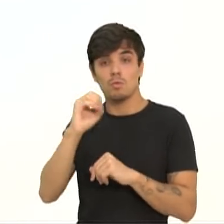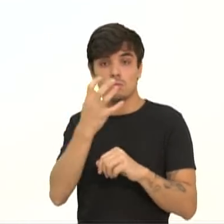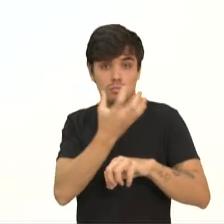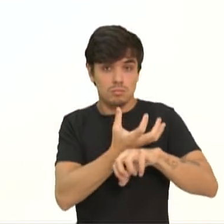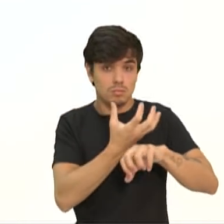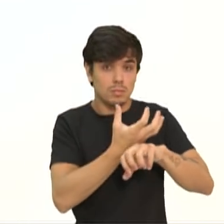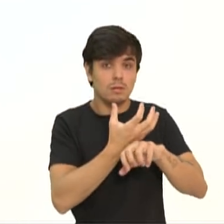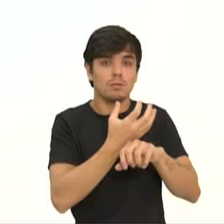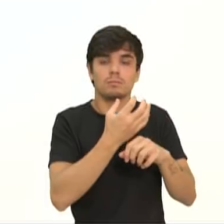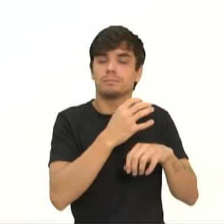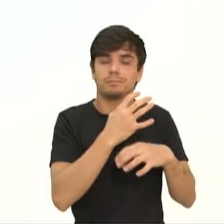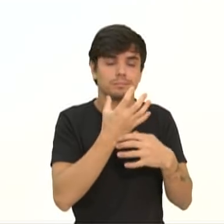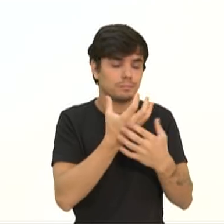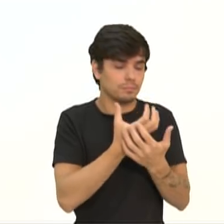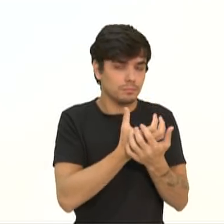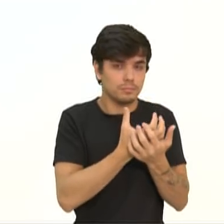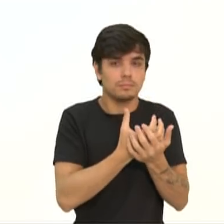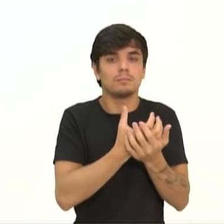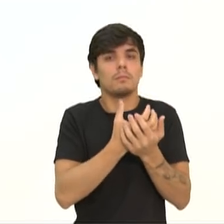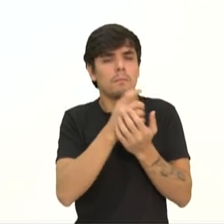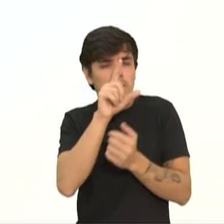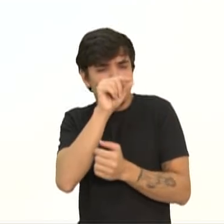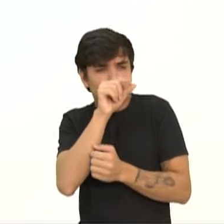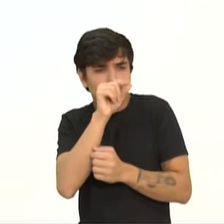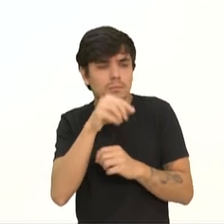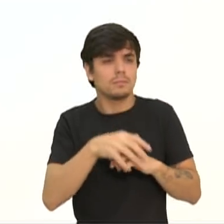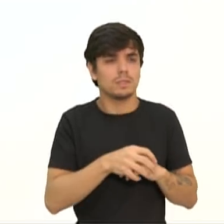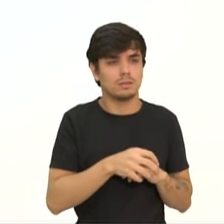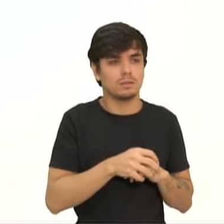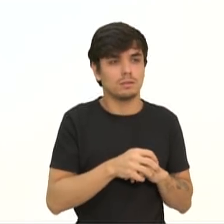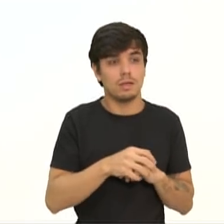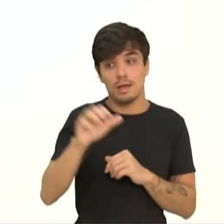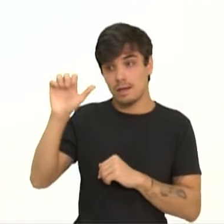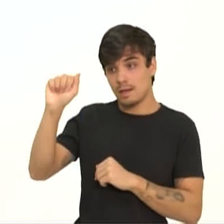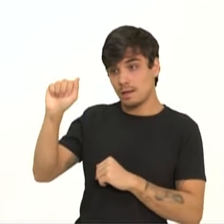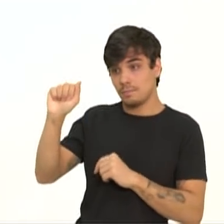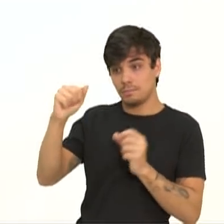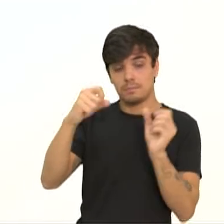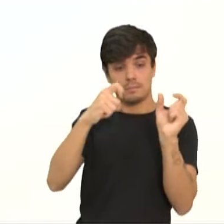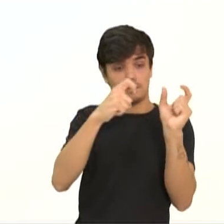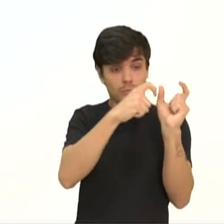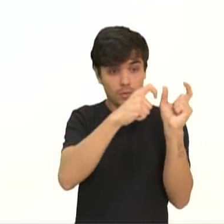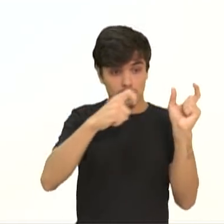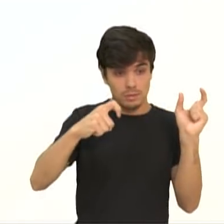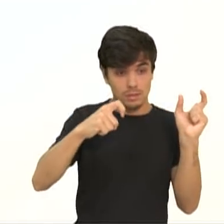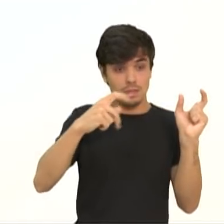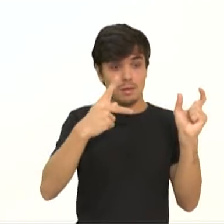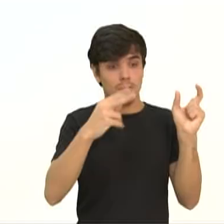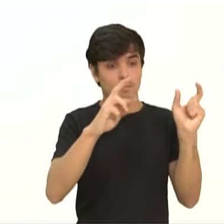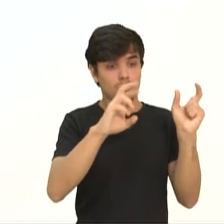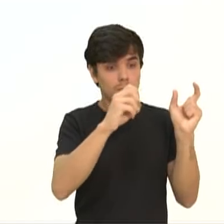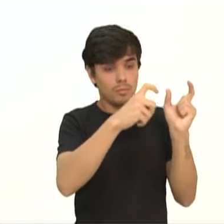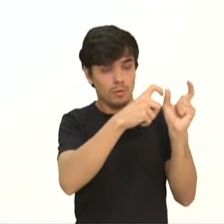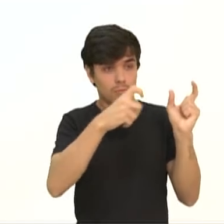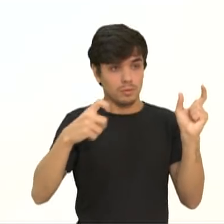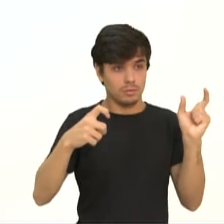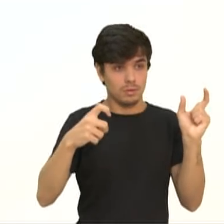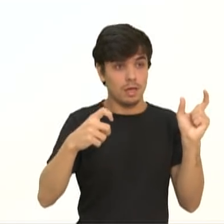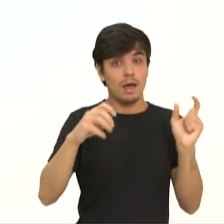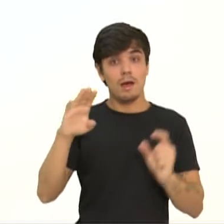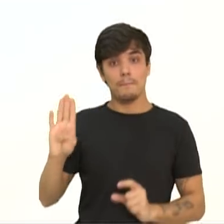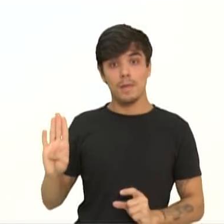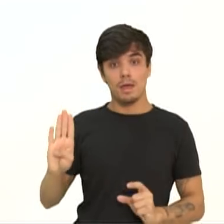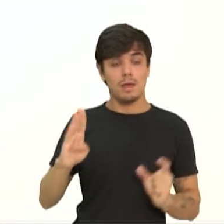são, respectivamente, letra A, oxítona, proparoxítona. Letra B,